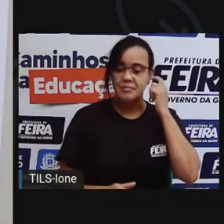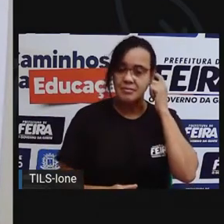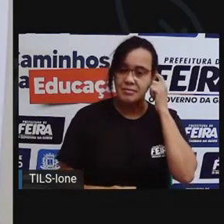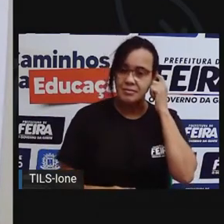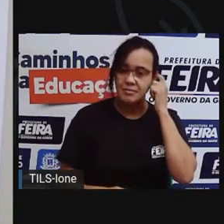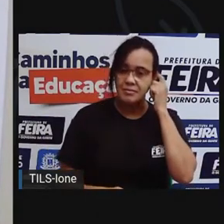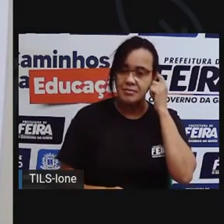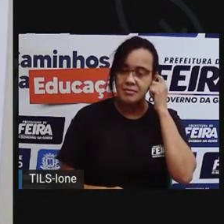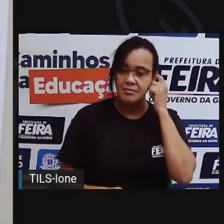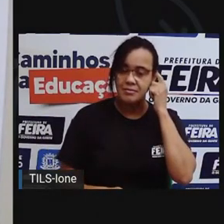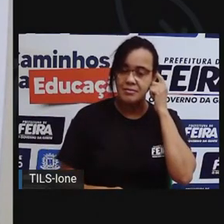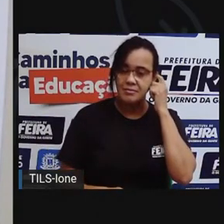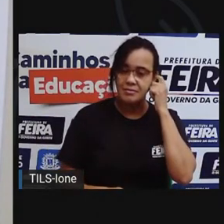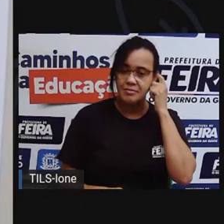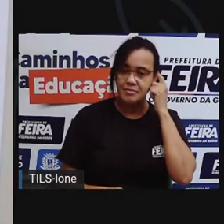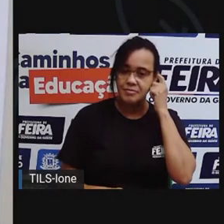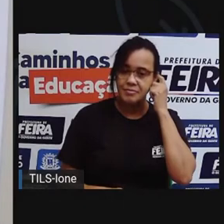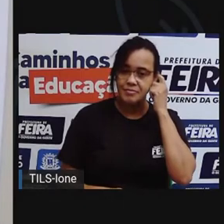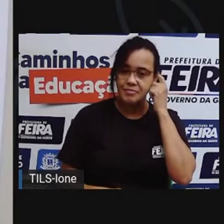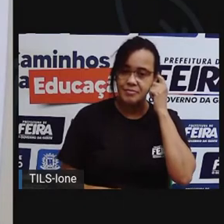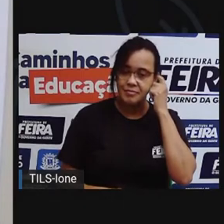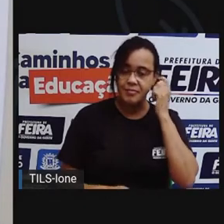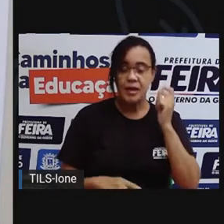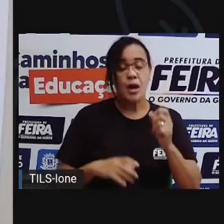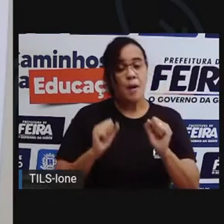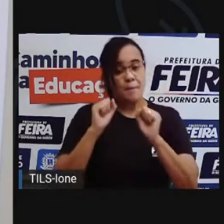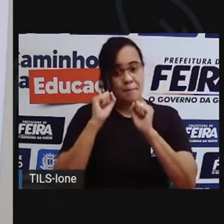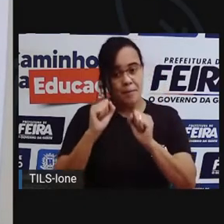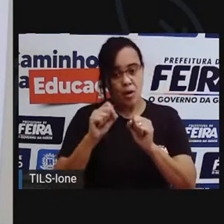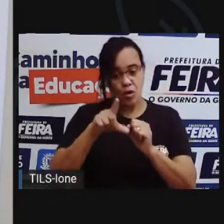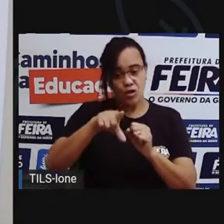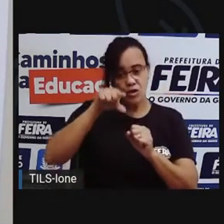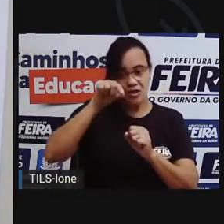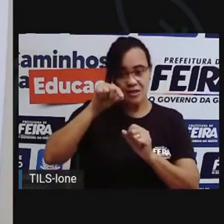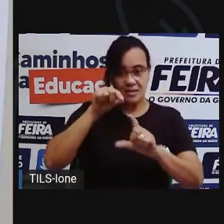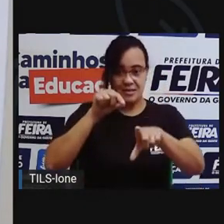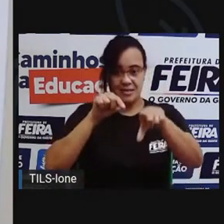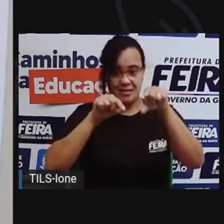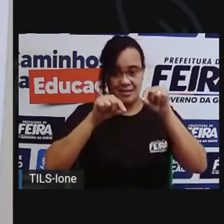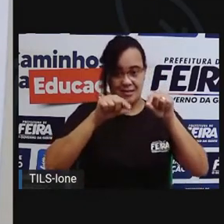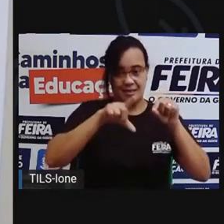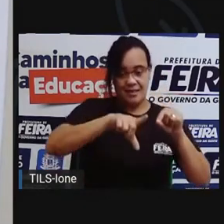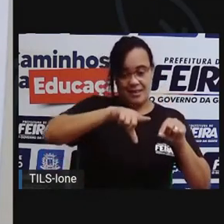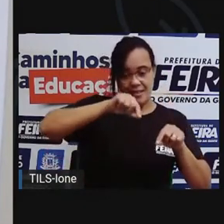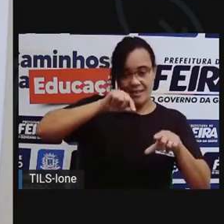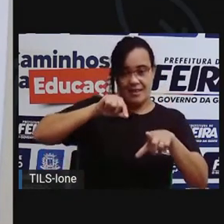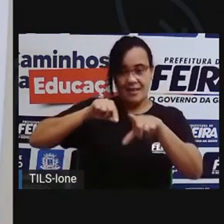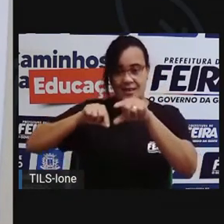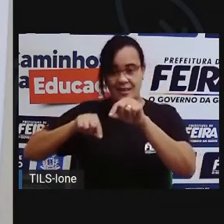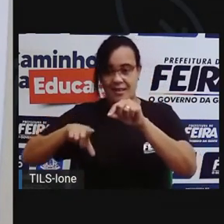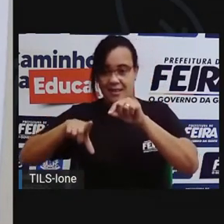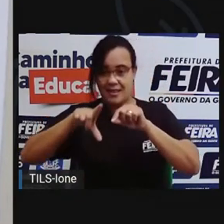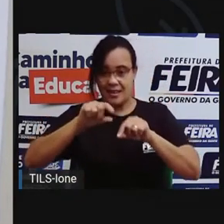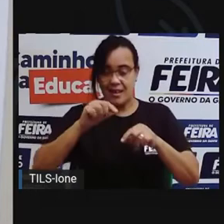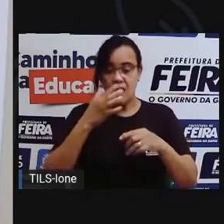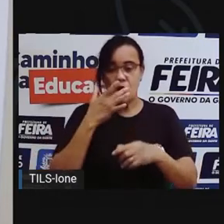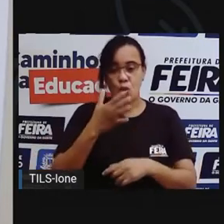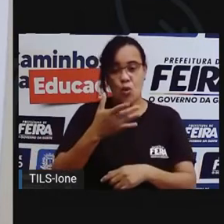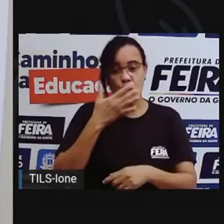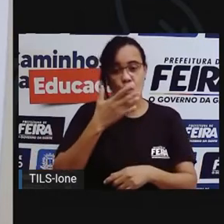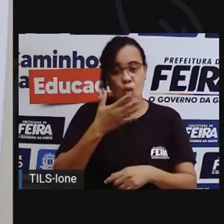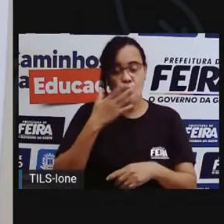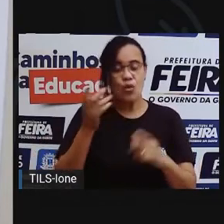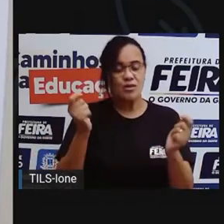E aí, nós podemos ir alternando as cores para ficar bem colorido. Bem colorido, viu,